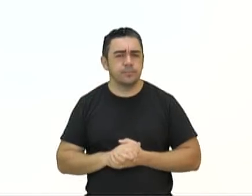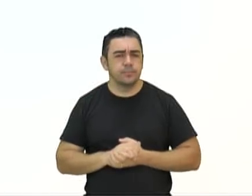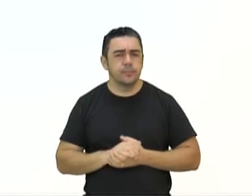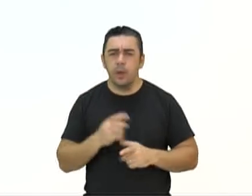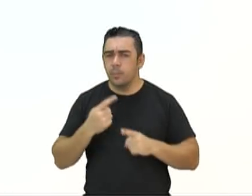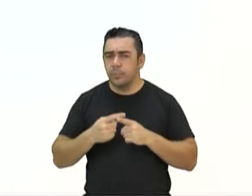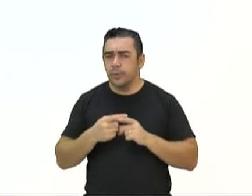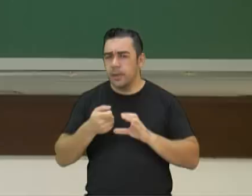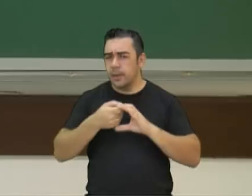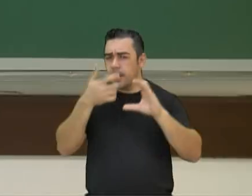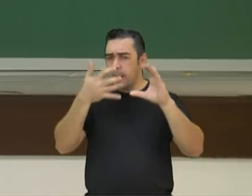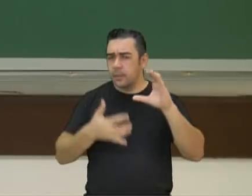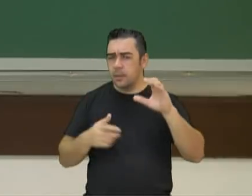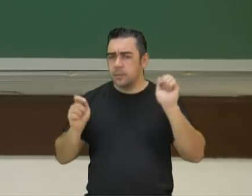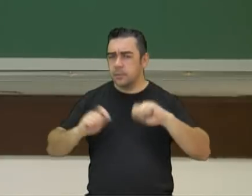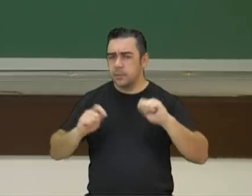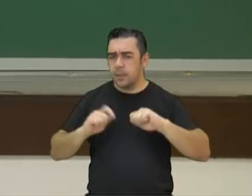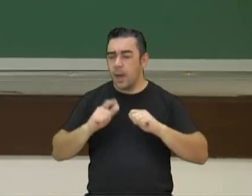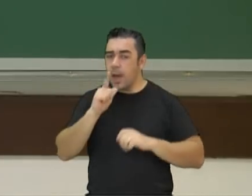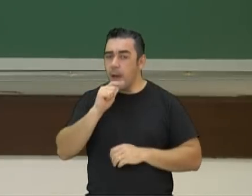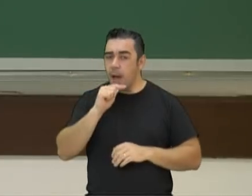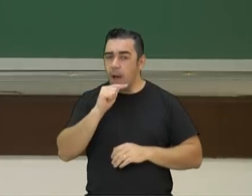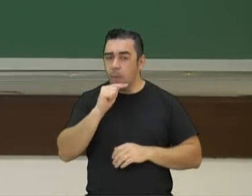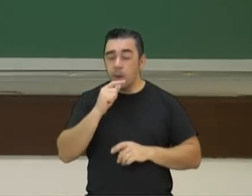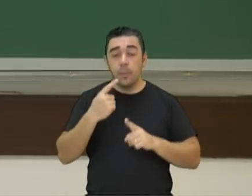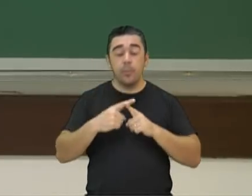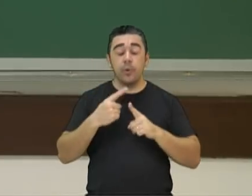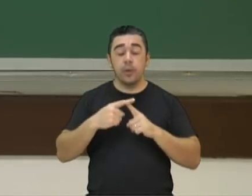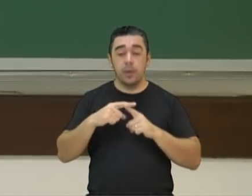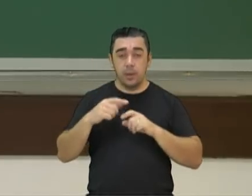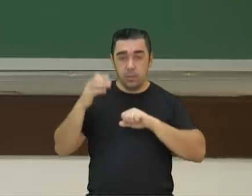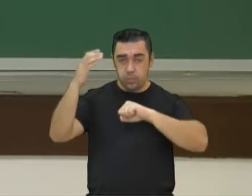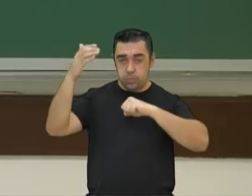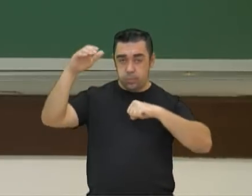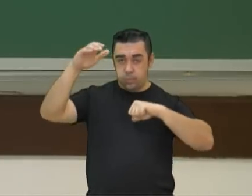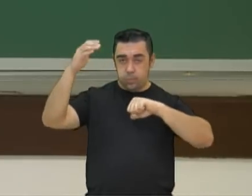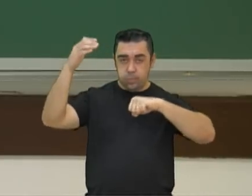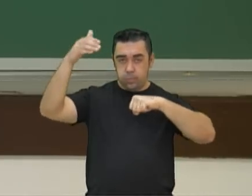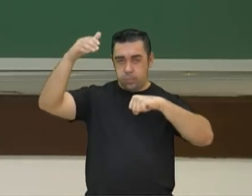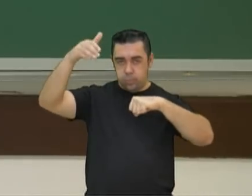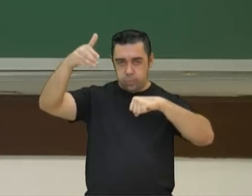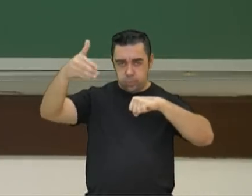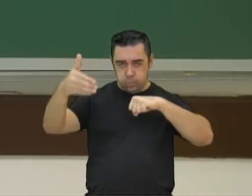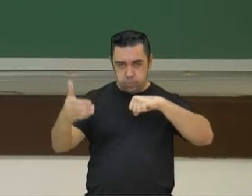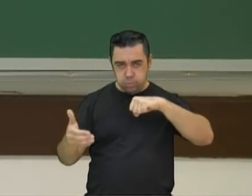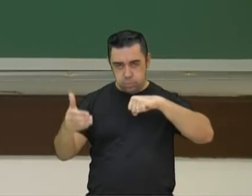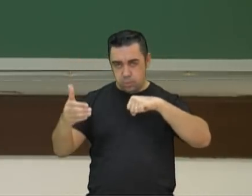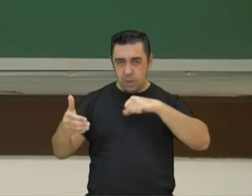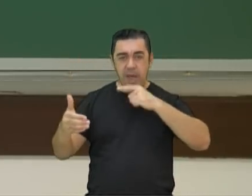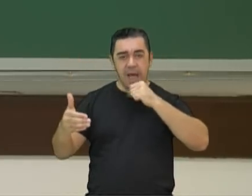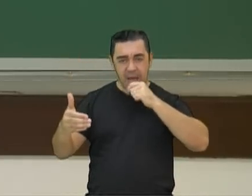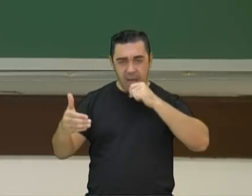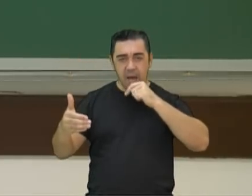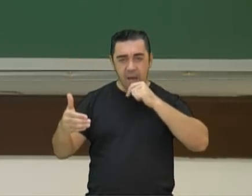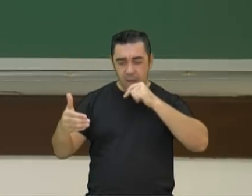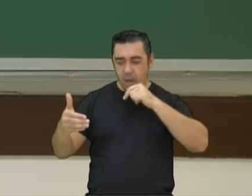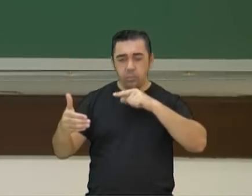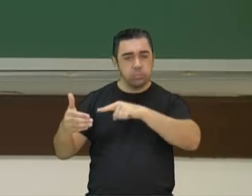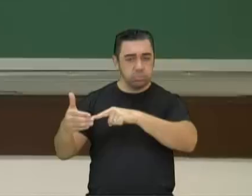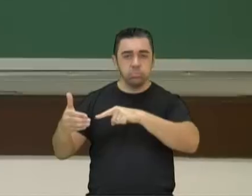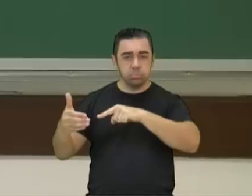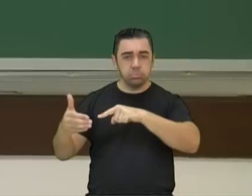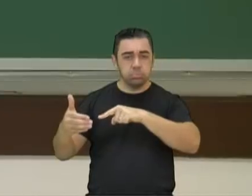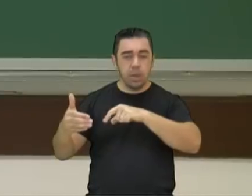essa característica de que eles podem ficar na água? Se o kite, se acaba o vento ou o surfista comete algum erro e o kite cai na